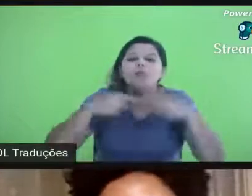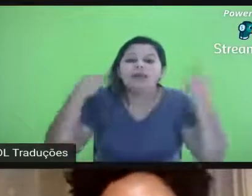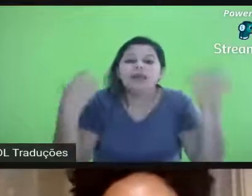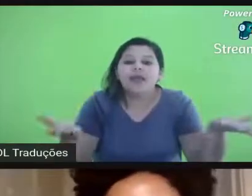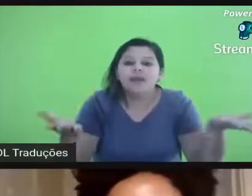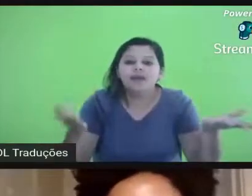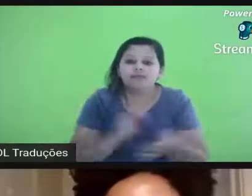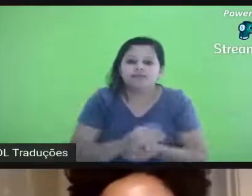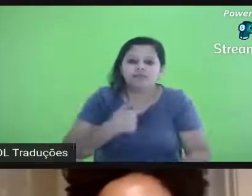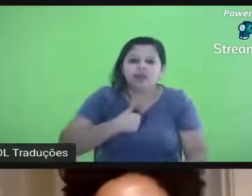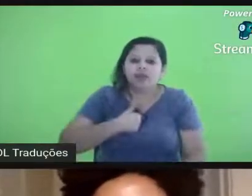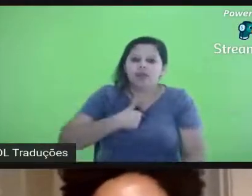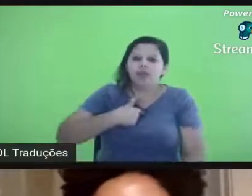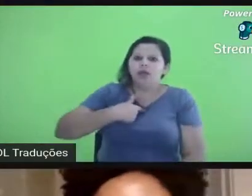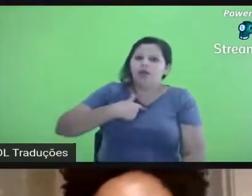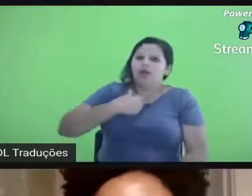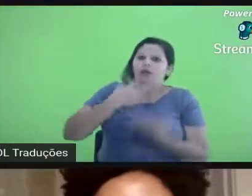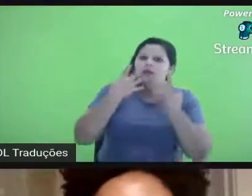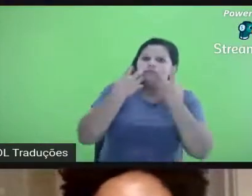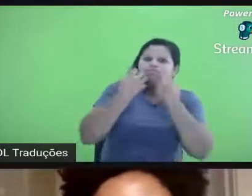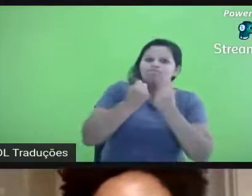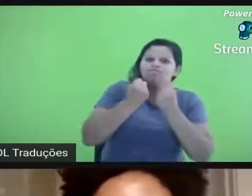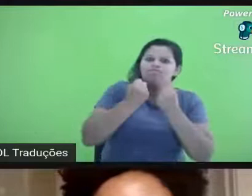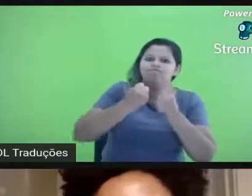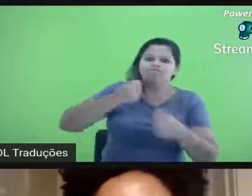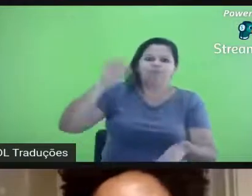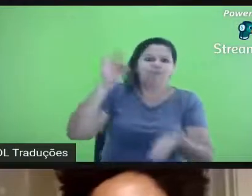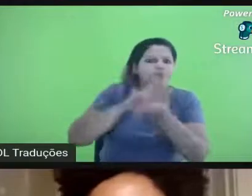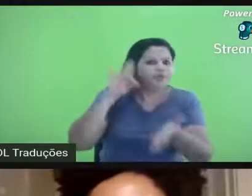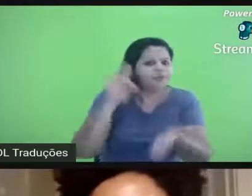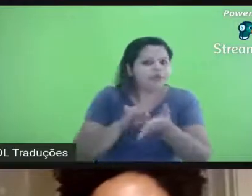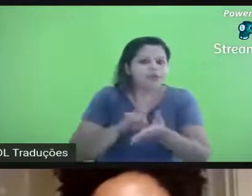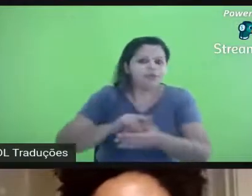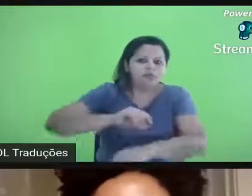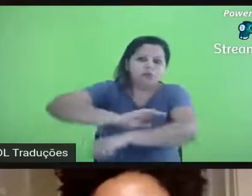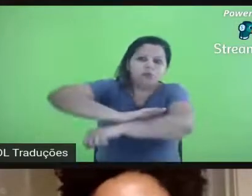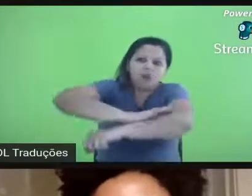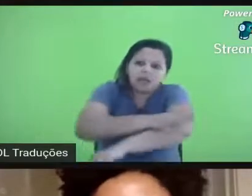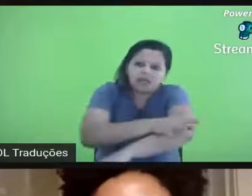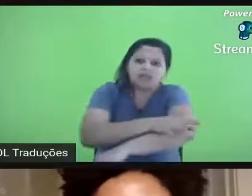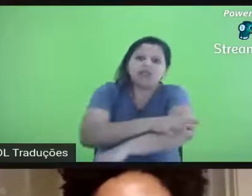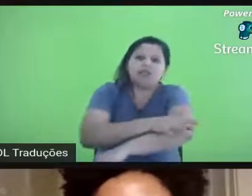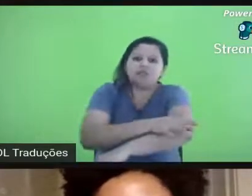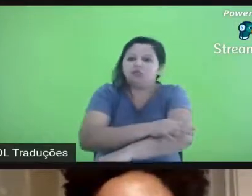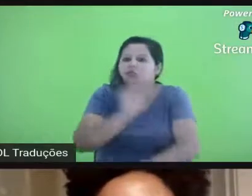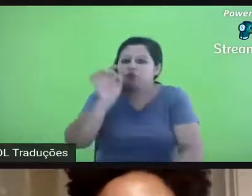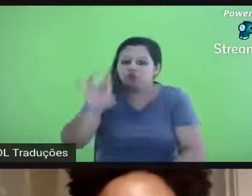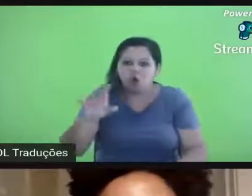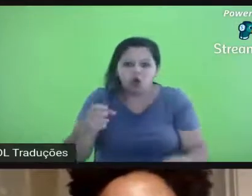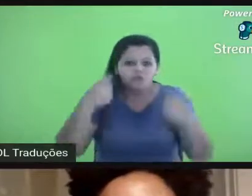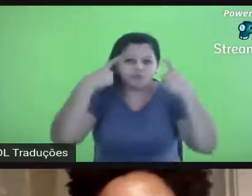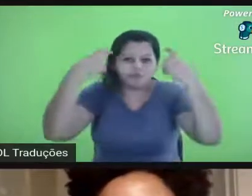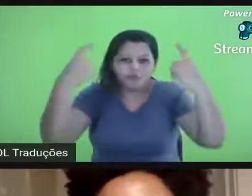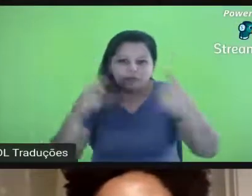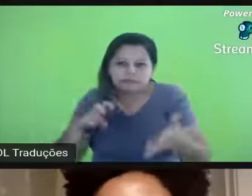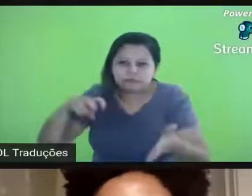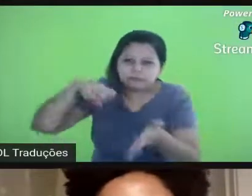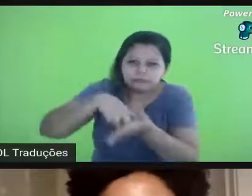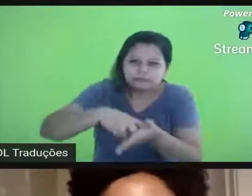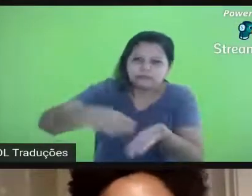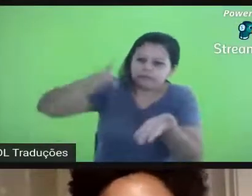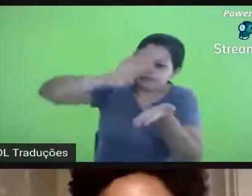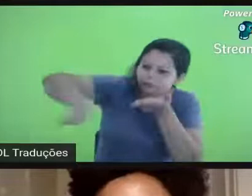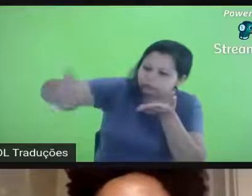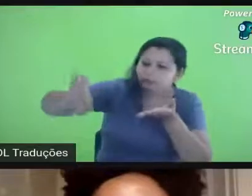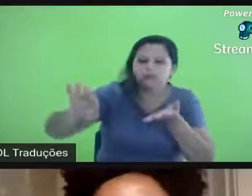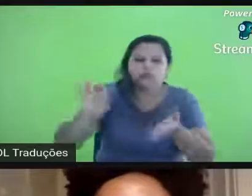cara que eu tomei na vida, né? E é isso também, né? O racismo, ele não vai pautar só a gente através da violência, da coerção, da exclusão, da